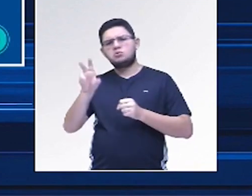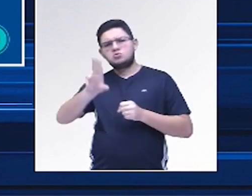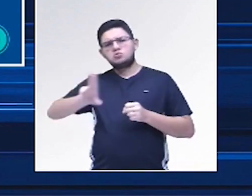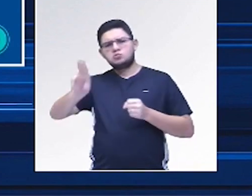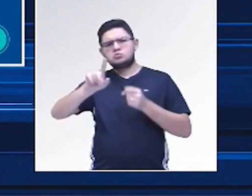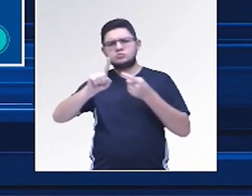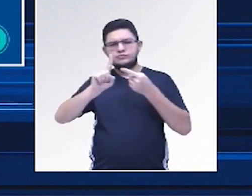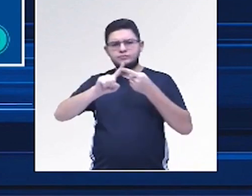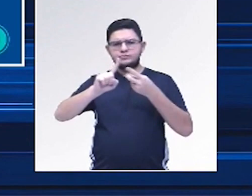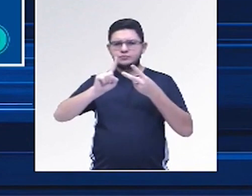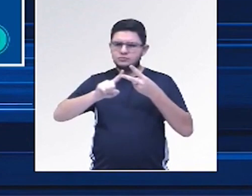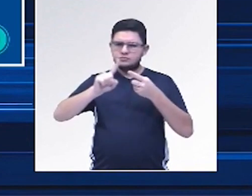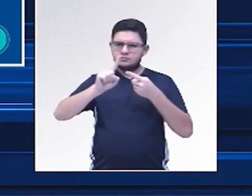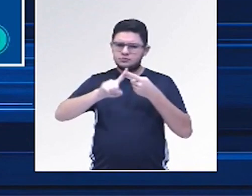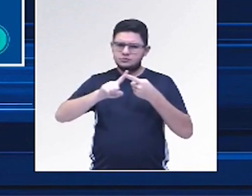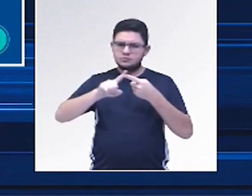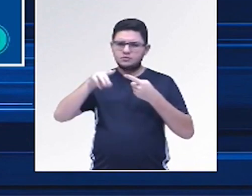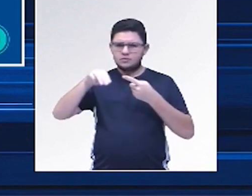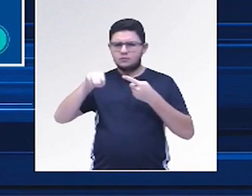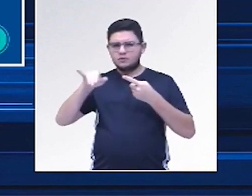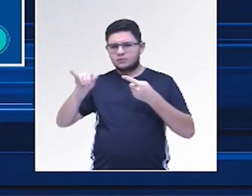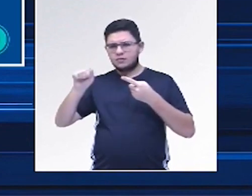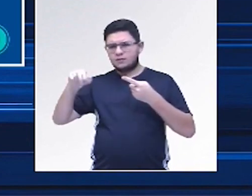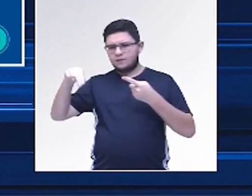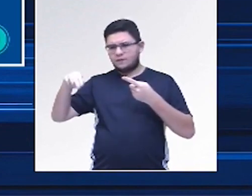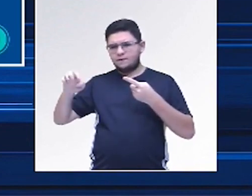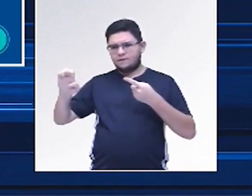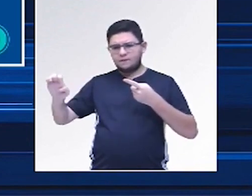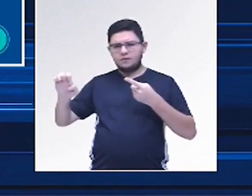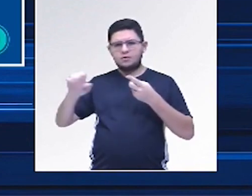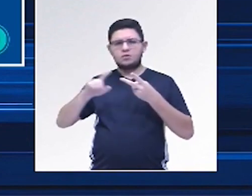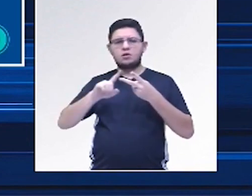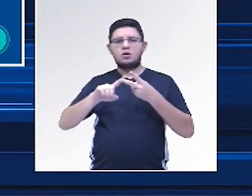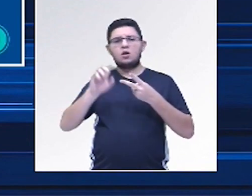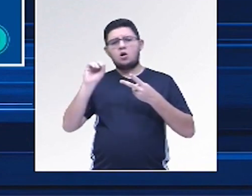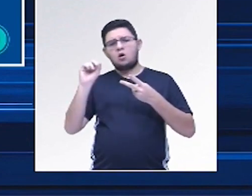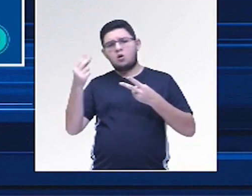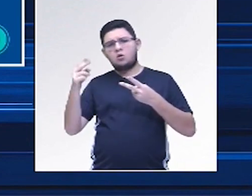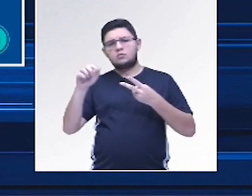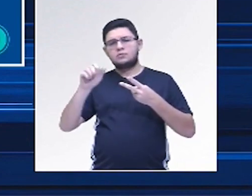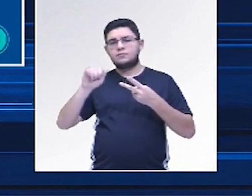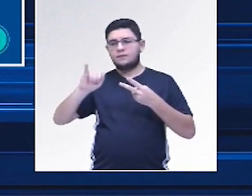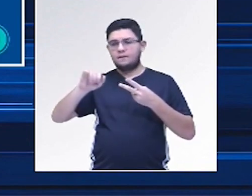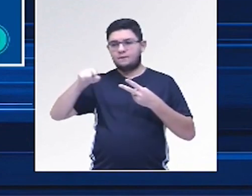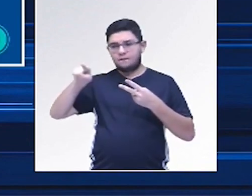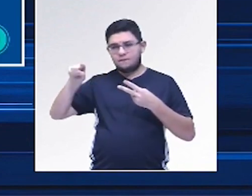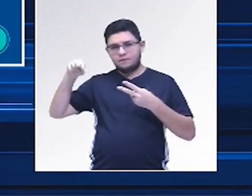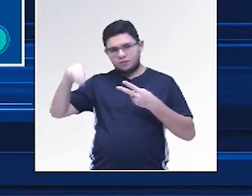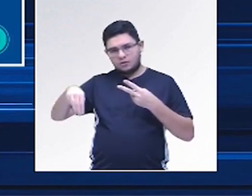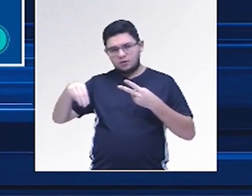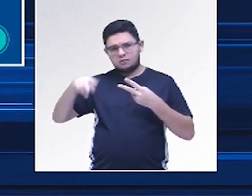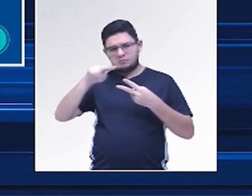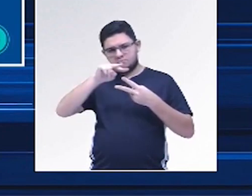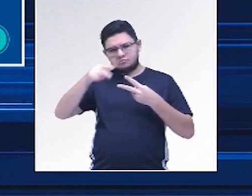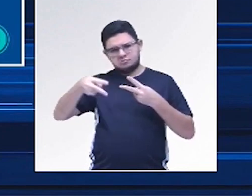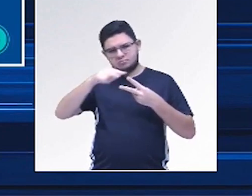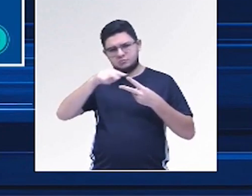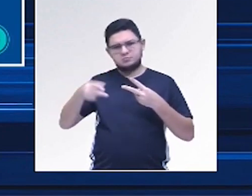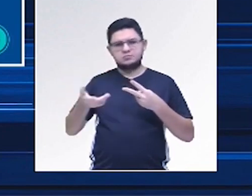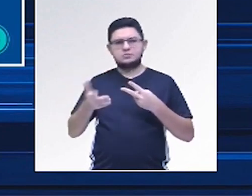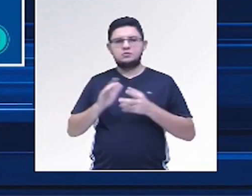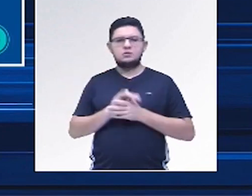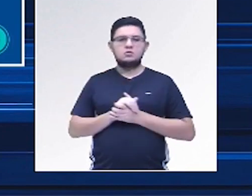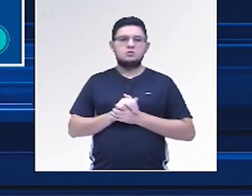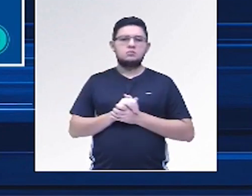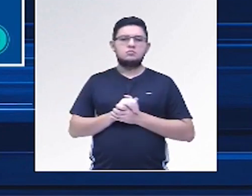formas de apresentar-se para uma outra pessoa falando o seu nome. Hi, my name is Cláudia. Ou hi, I'm Cláudia.